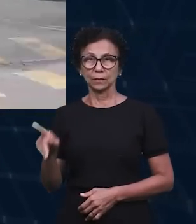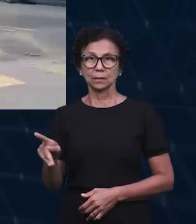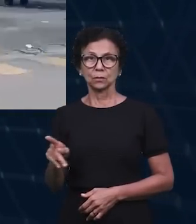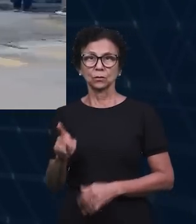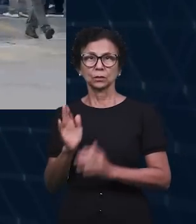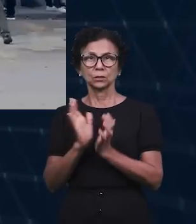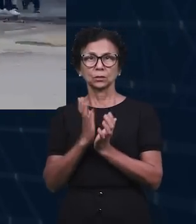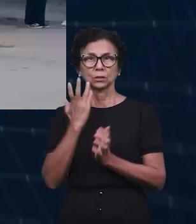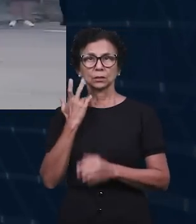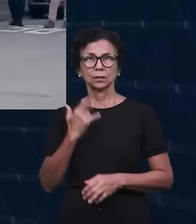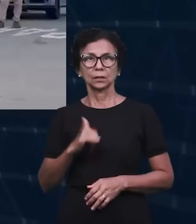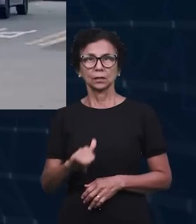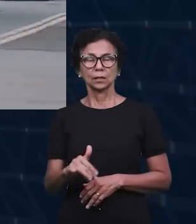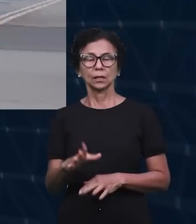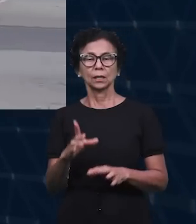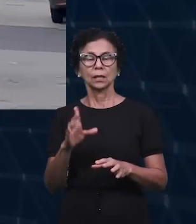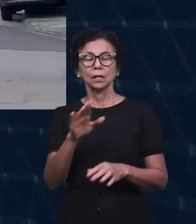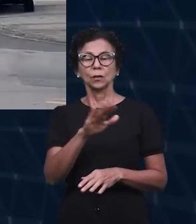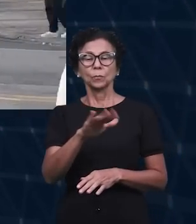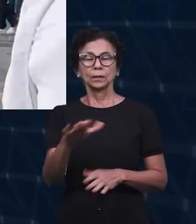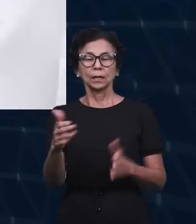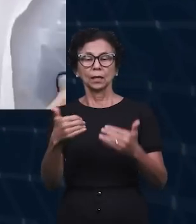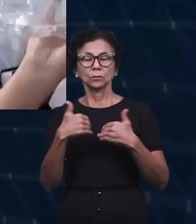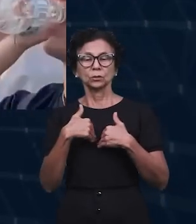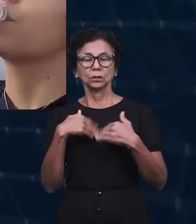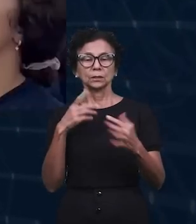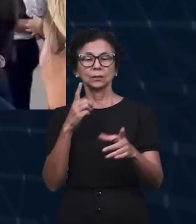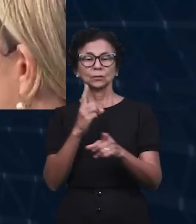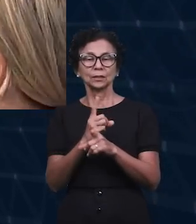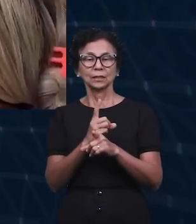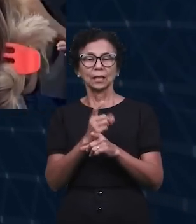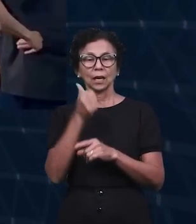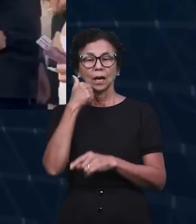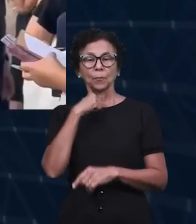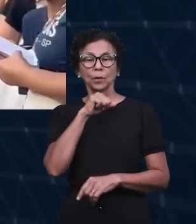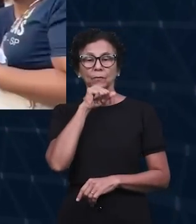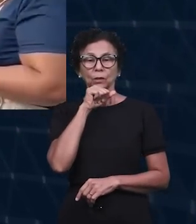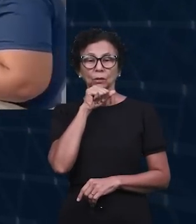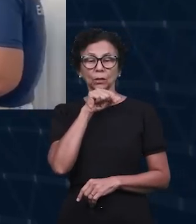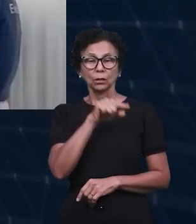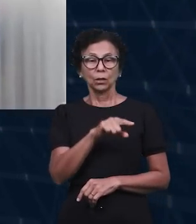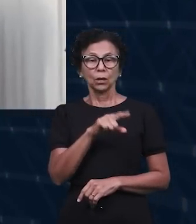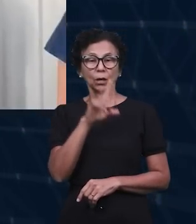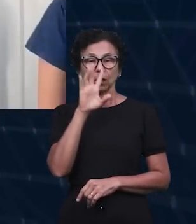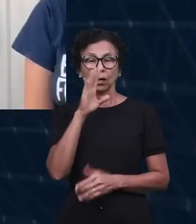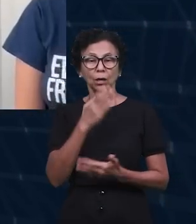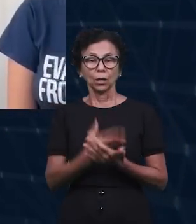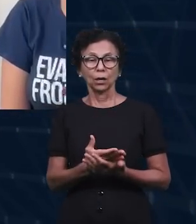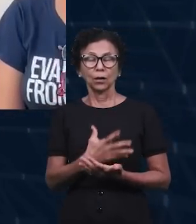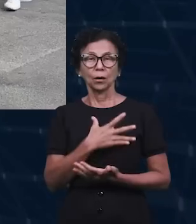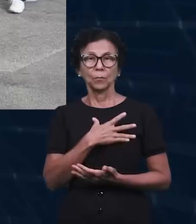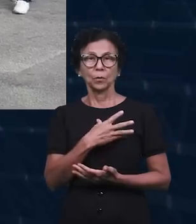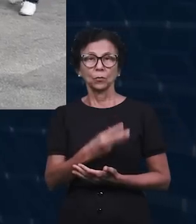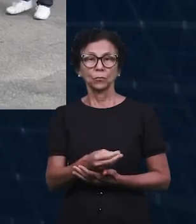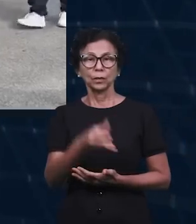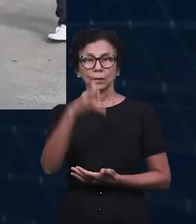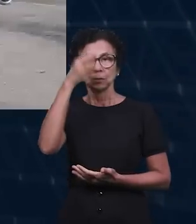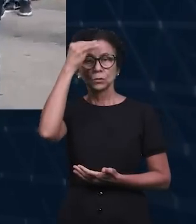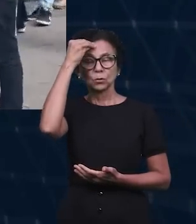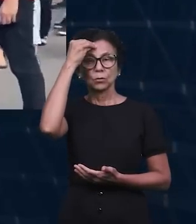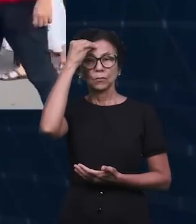criança autista e a mãe ficou maravilhada, dizendo que seu filho conseguiu absorver e prestar atenção no ensino dado à aula